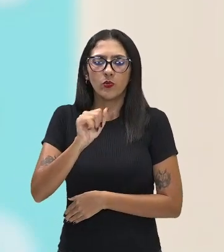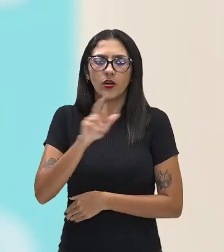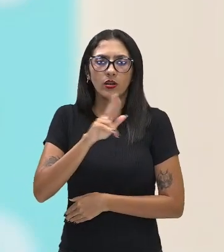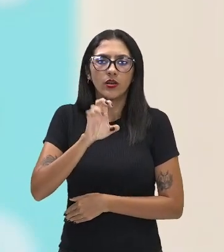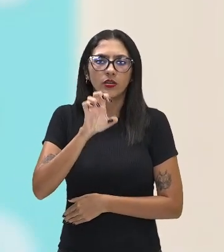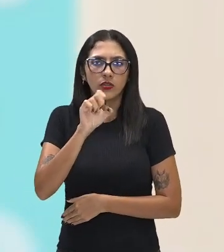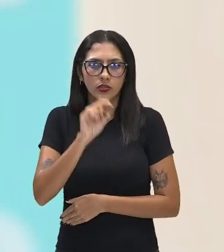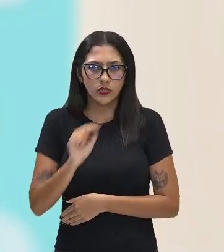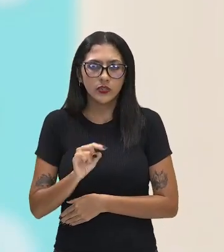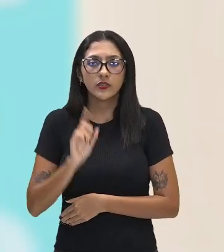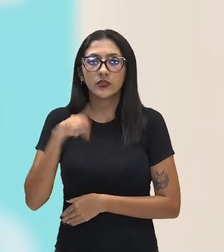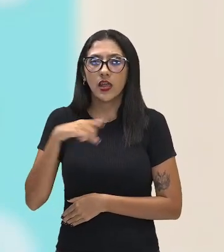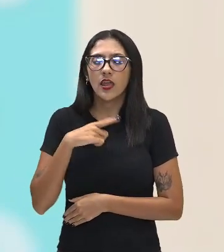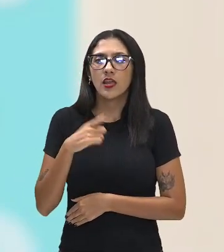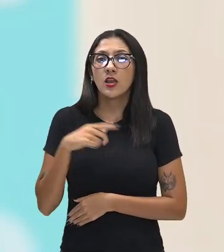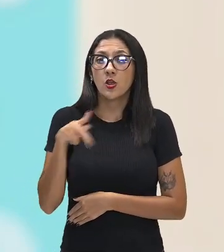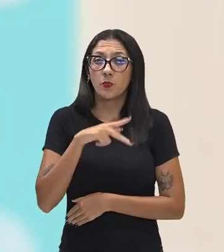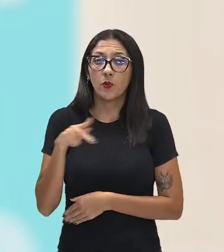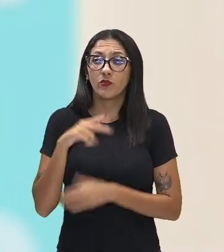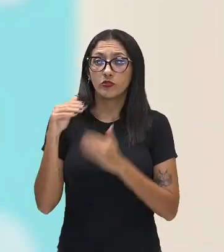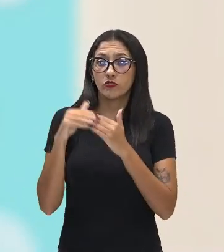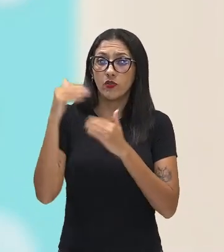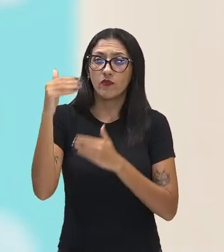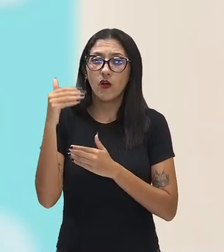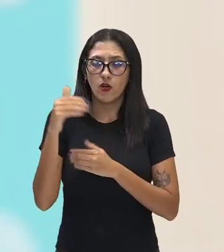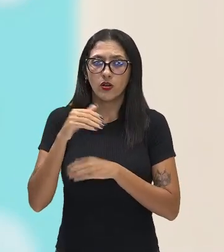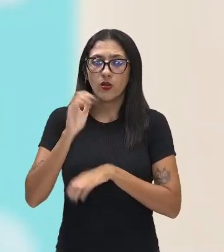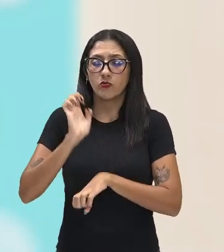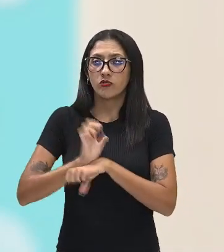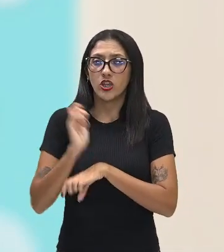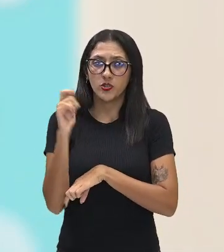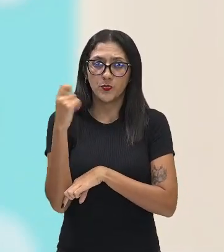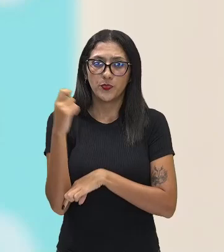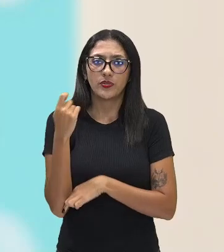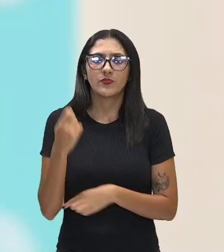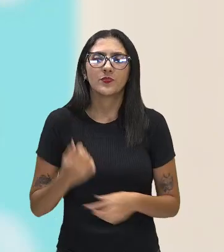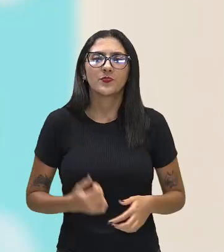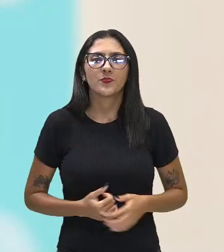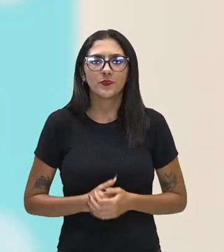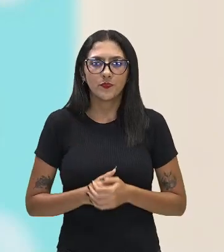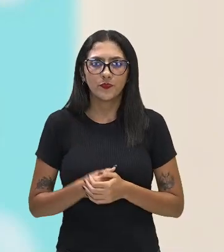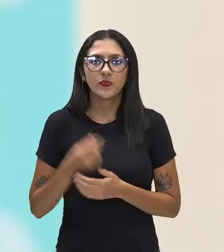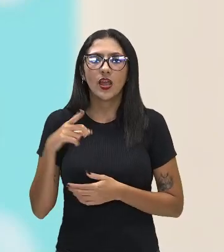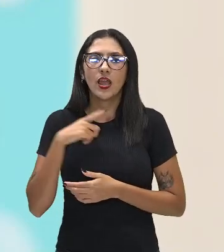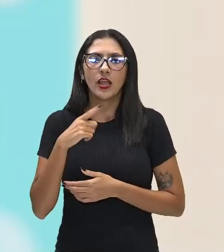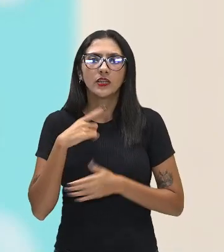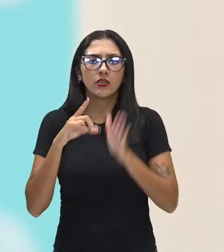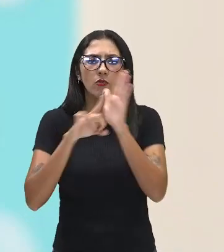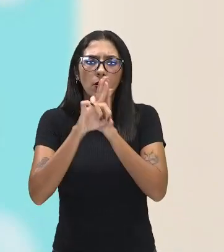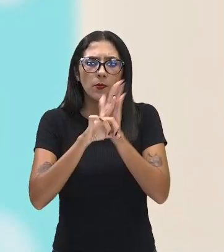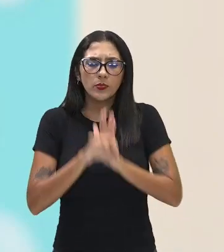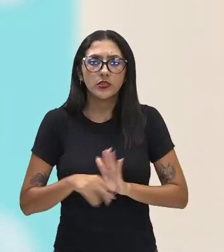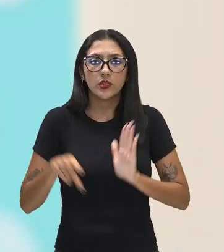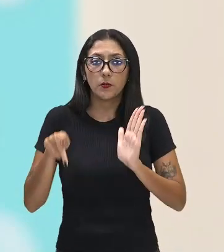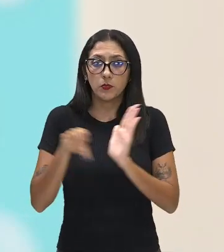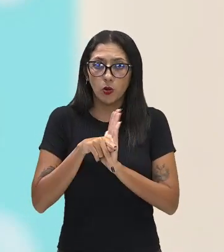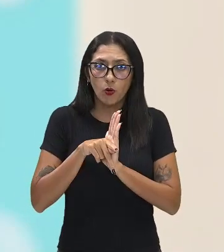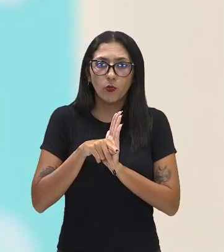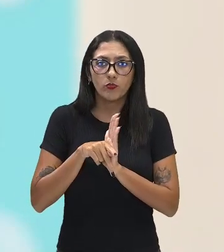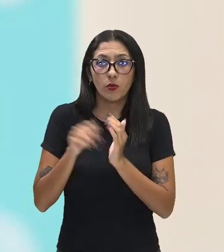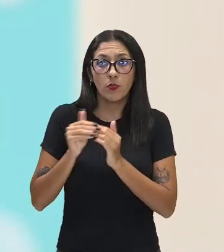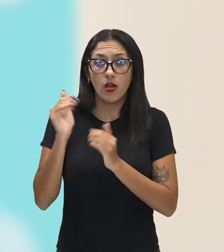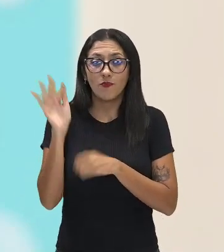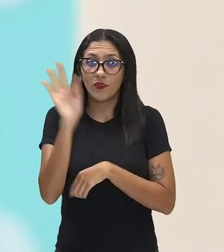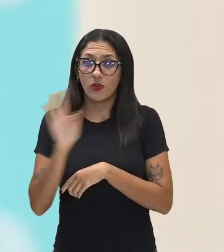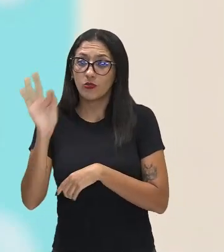Universidade Federal de Minas Gerais, para a revista Educação e Pesquisa da Universidade de São Paulo. O artigo